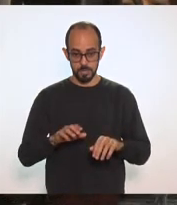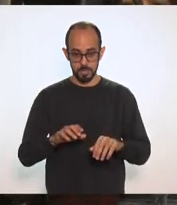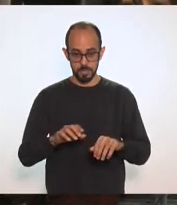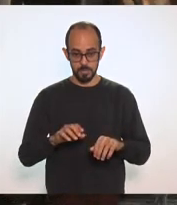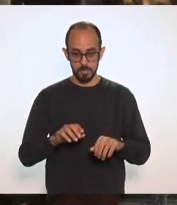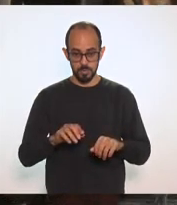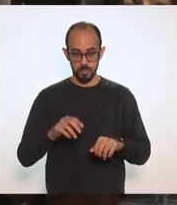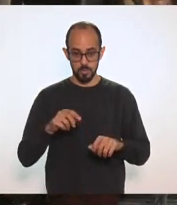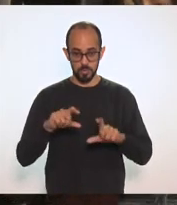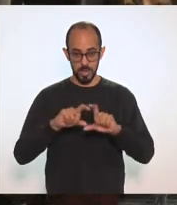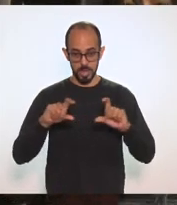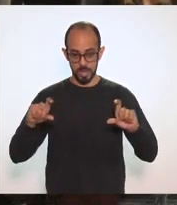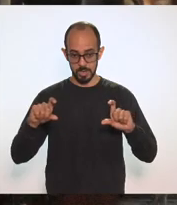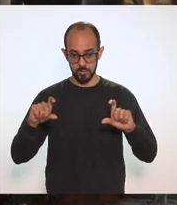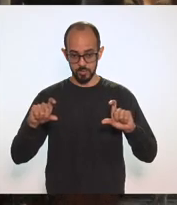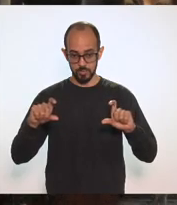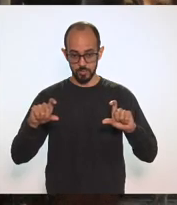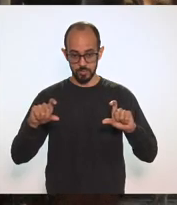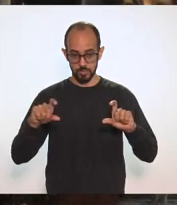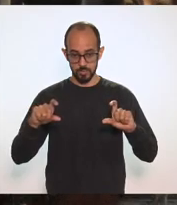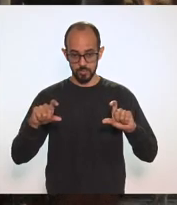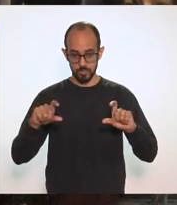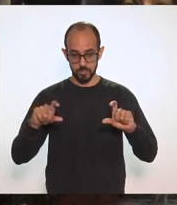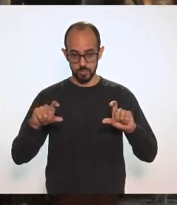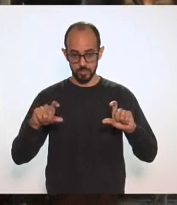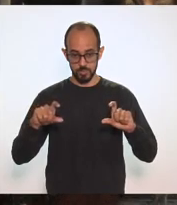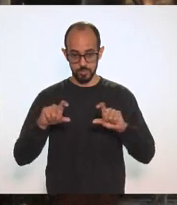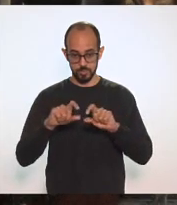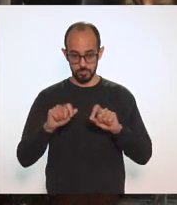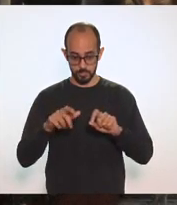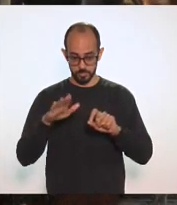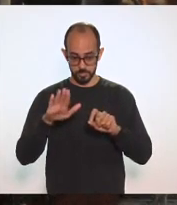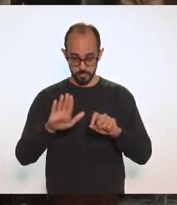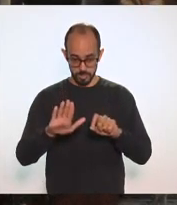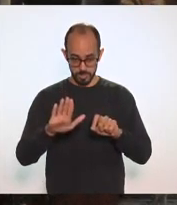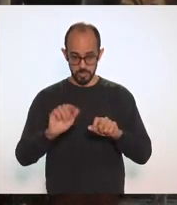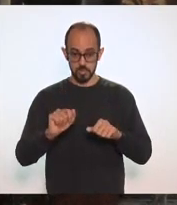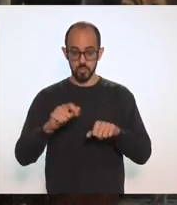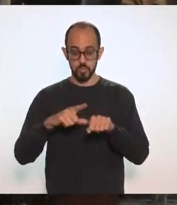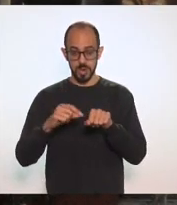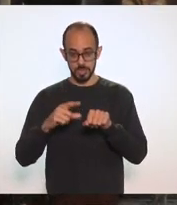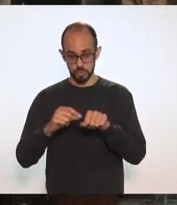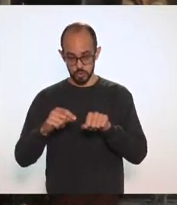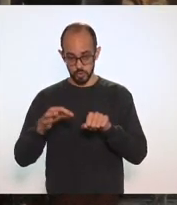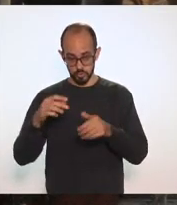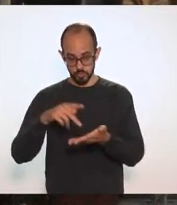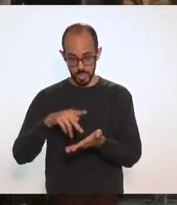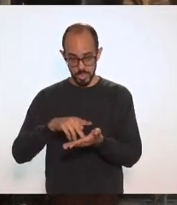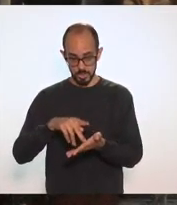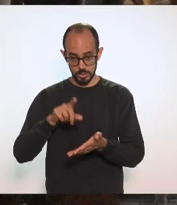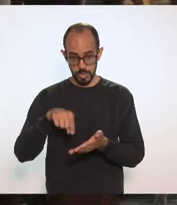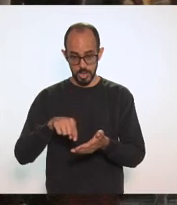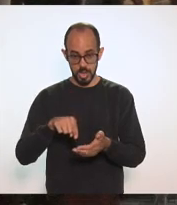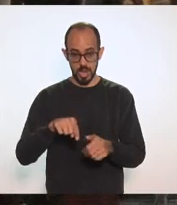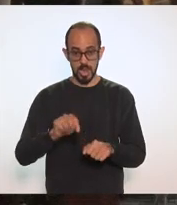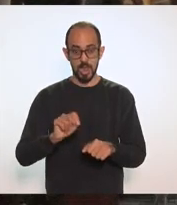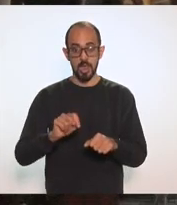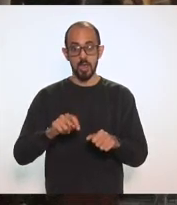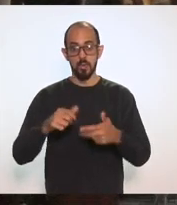parágrafo. Caberá ao Poder Executivo, o artigo era, caberá o Poder Executivo de cada